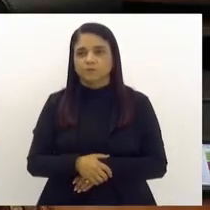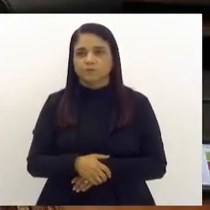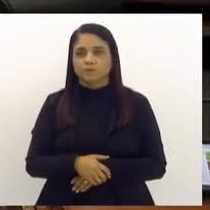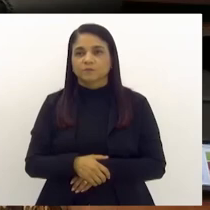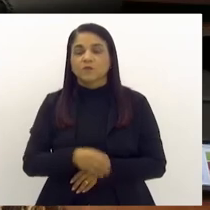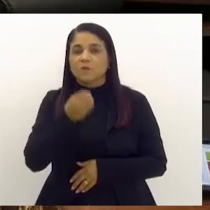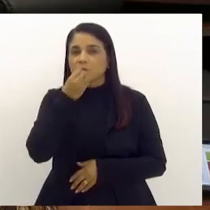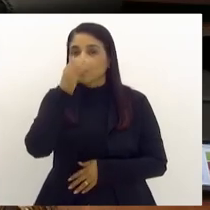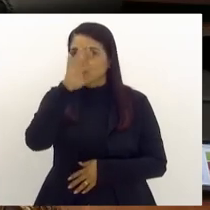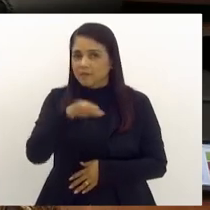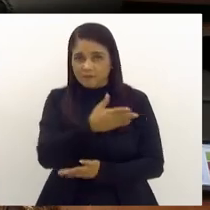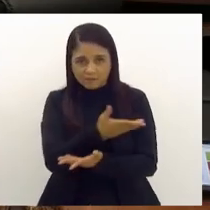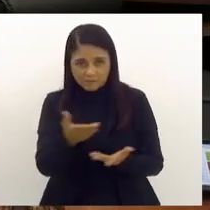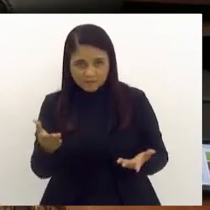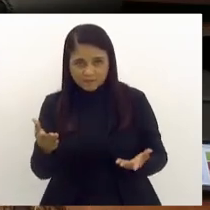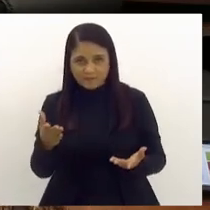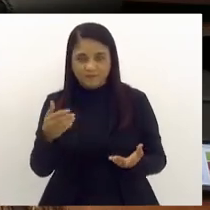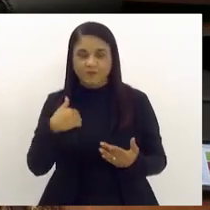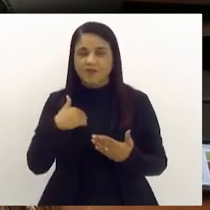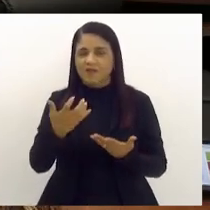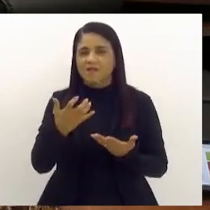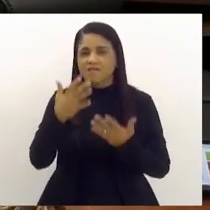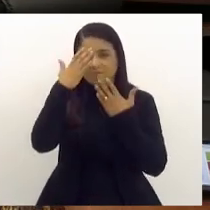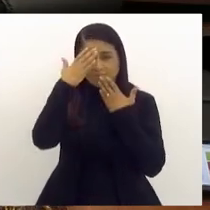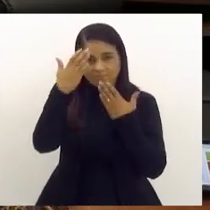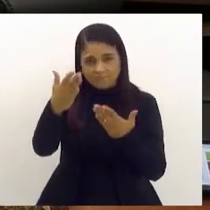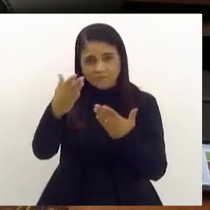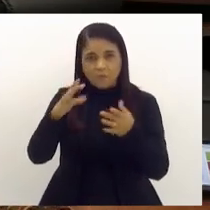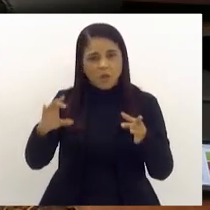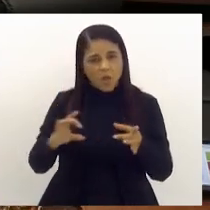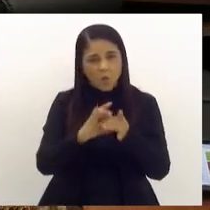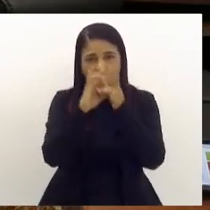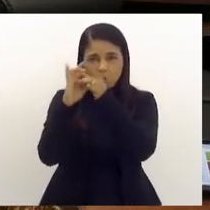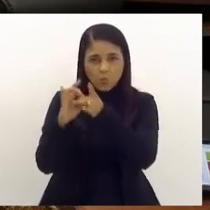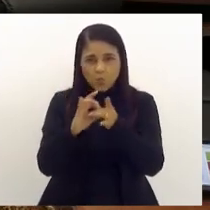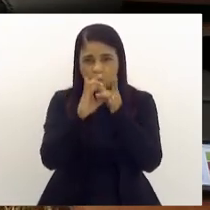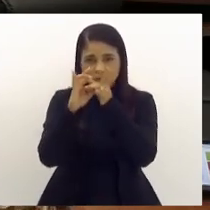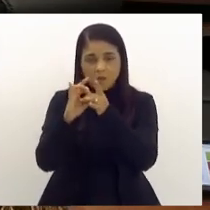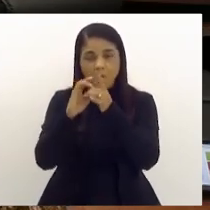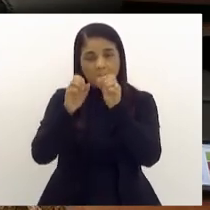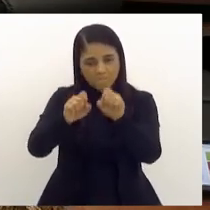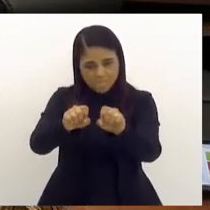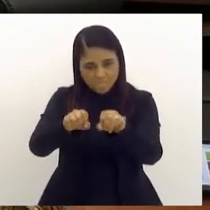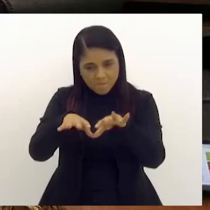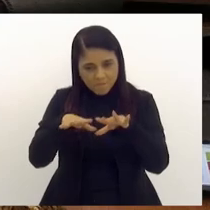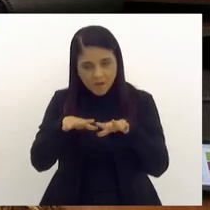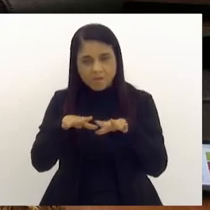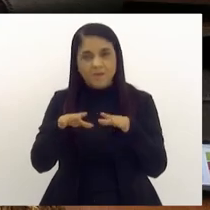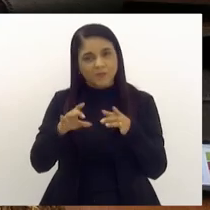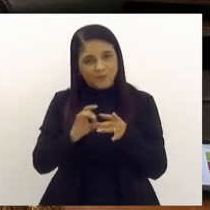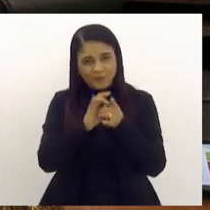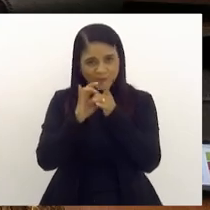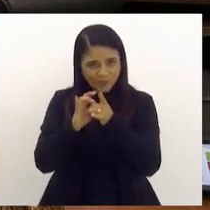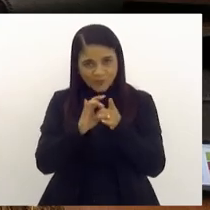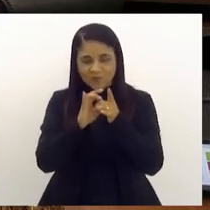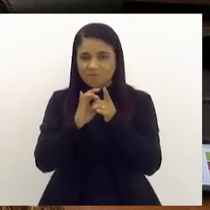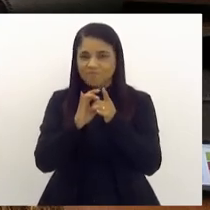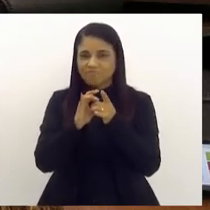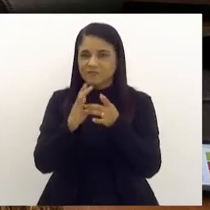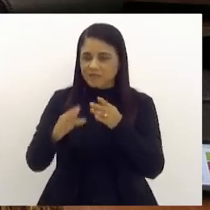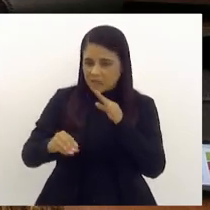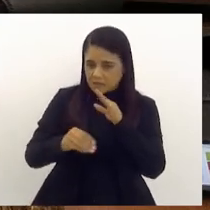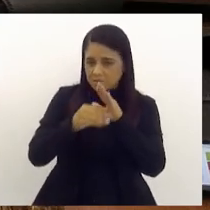Boa tarde a todos. Eu quero agradecer entre a união de todos. Isso que o parlamento tem que estar unido, né? Essa